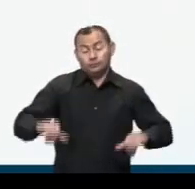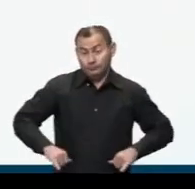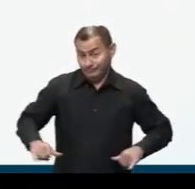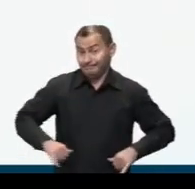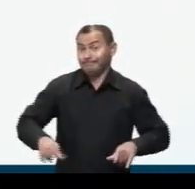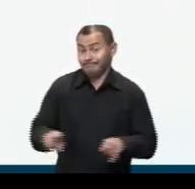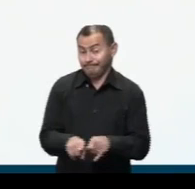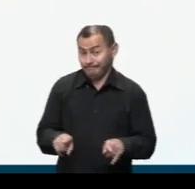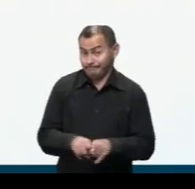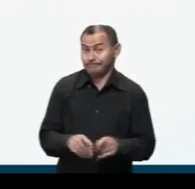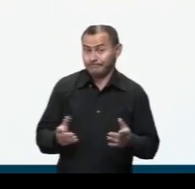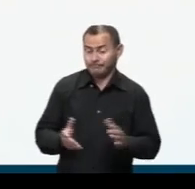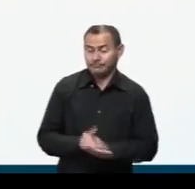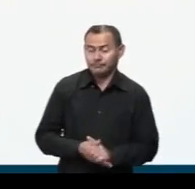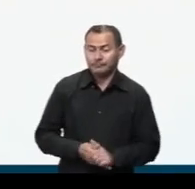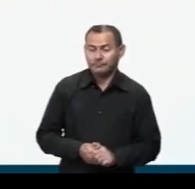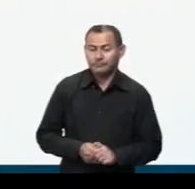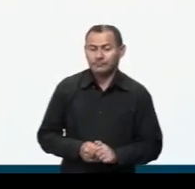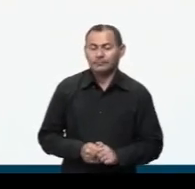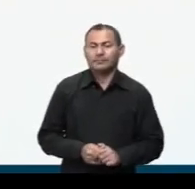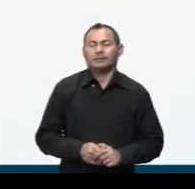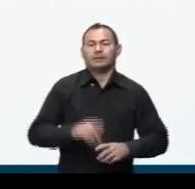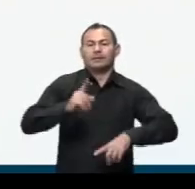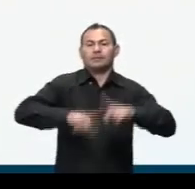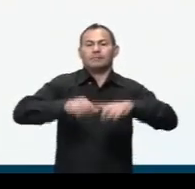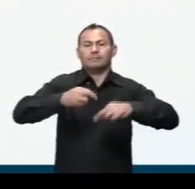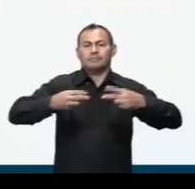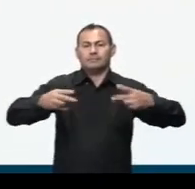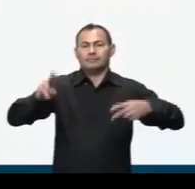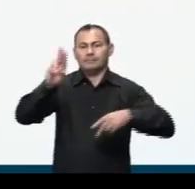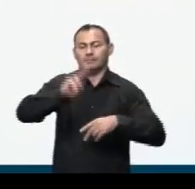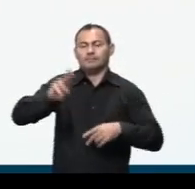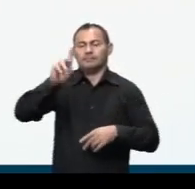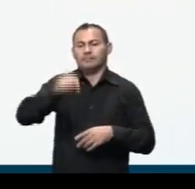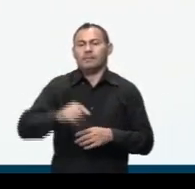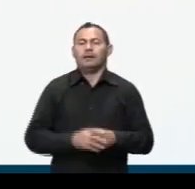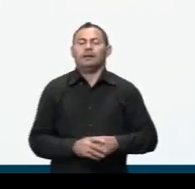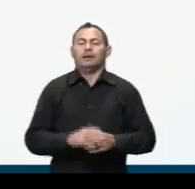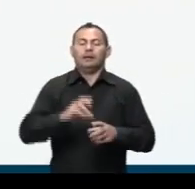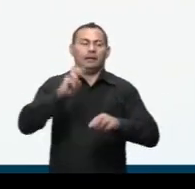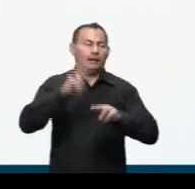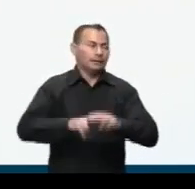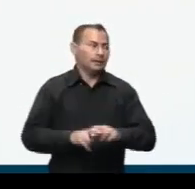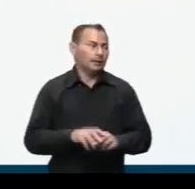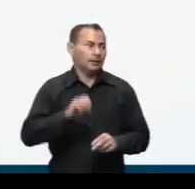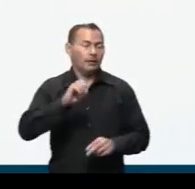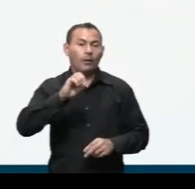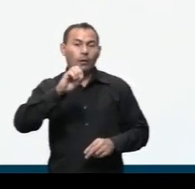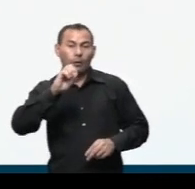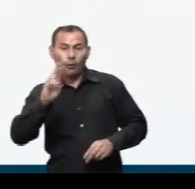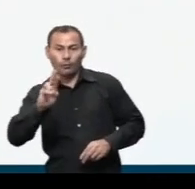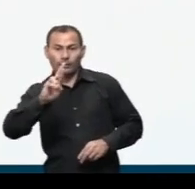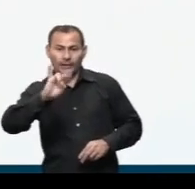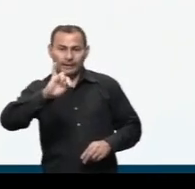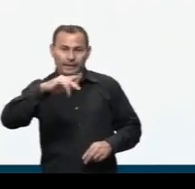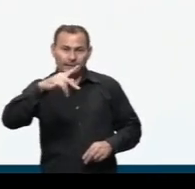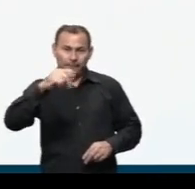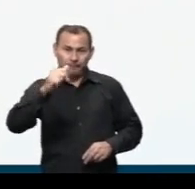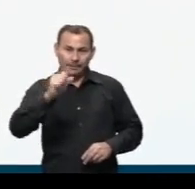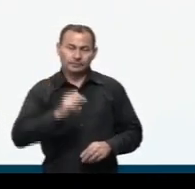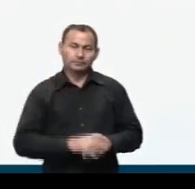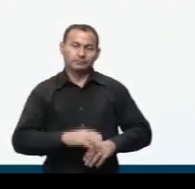isso. Bom, os equipamentos a serem utilizados são tabeiras ou ripas, né? Que são aquela